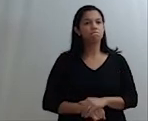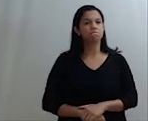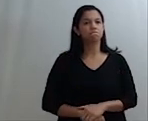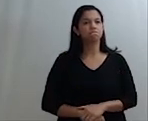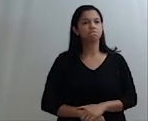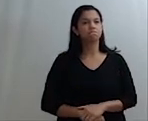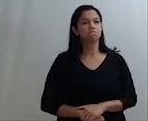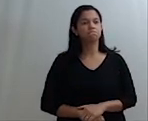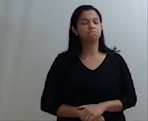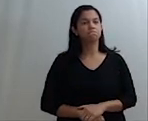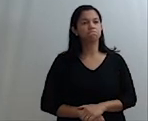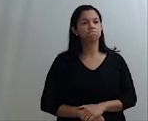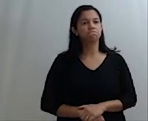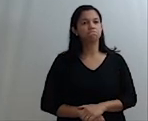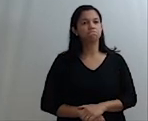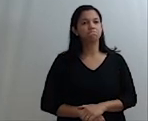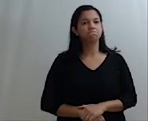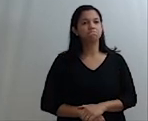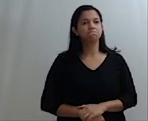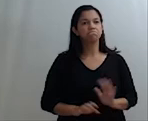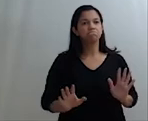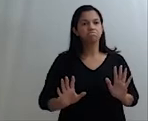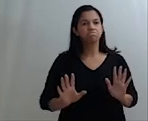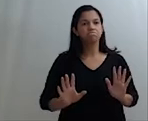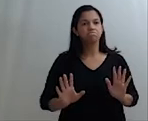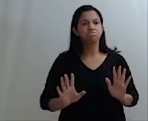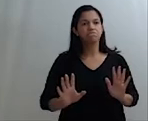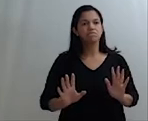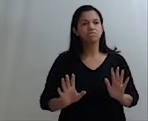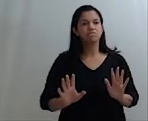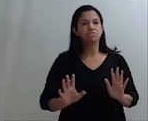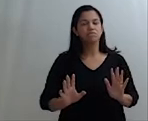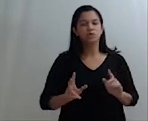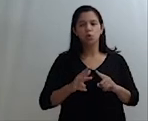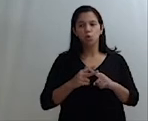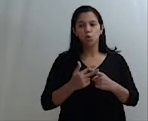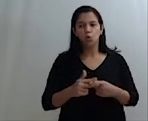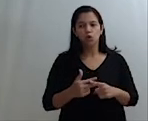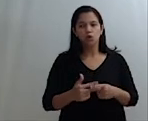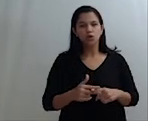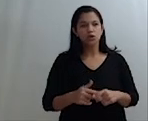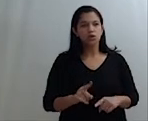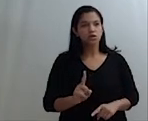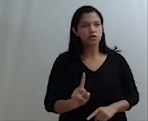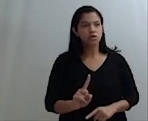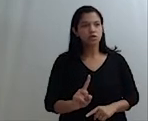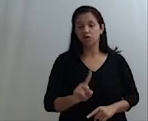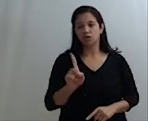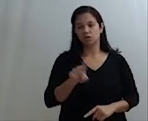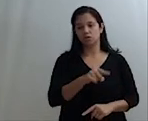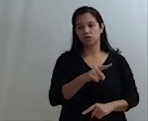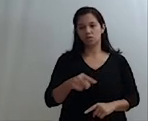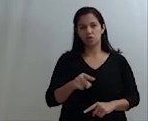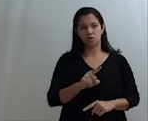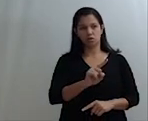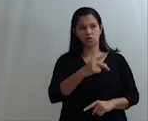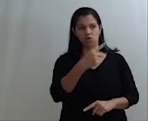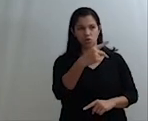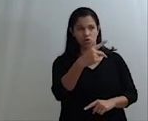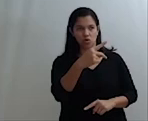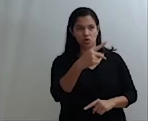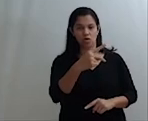Ministro parece vossa excelência diz que vai corrigir ex é já já já ania com a sua observação e t Corrigindo o